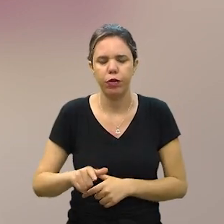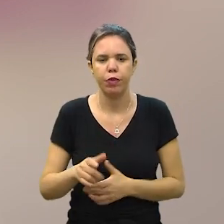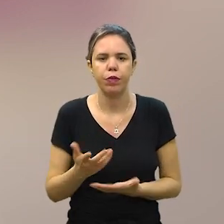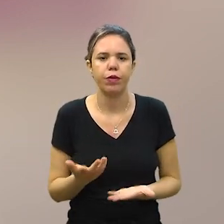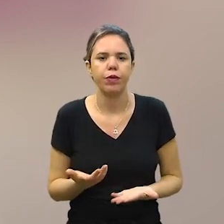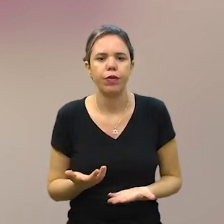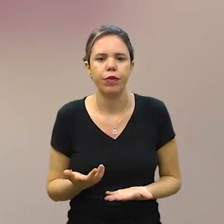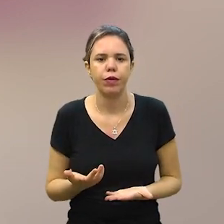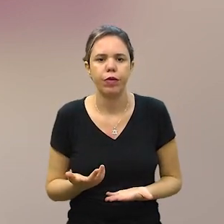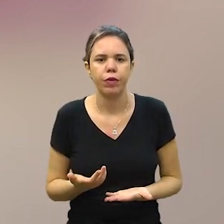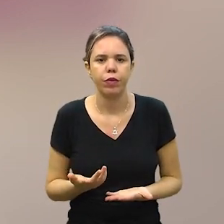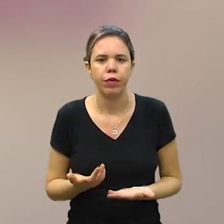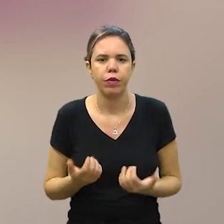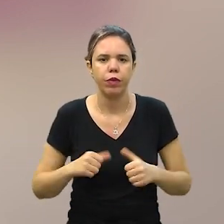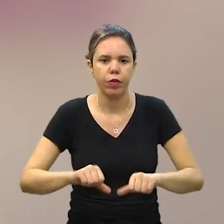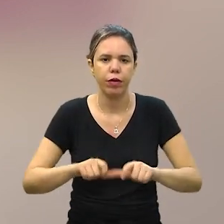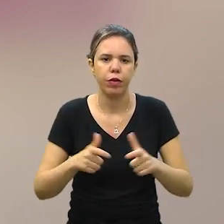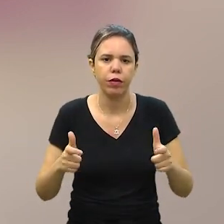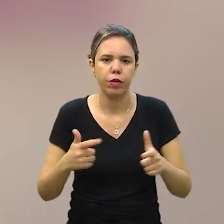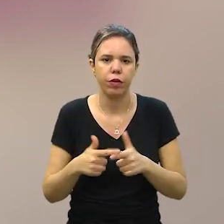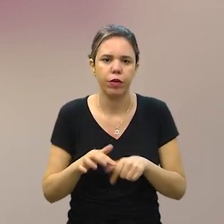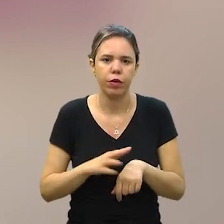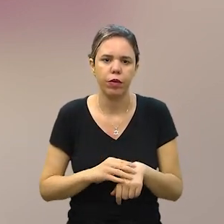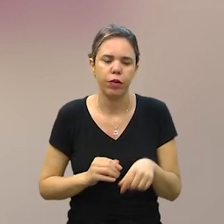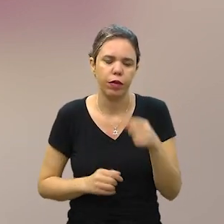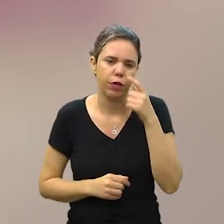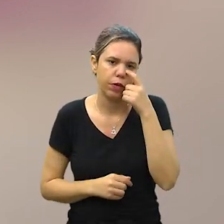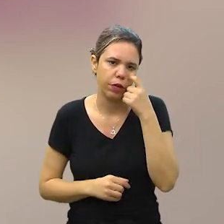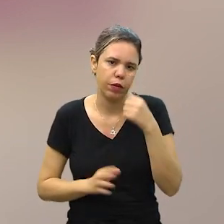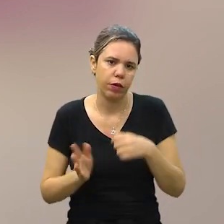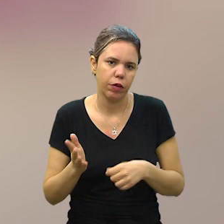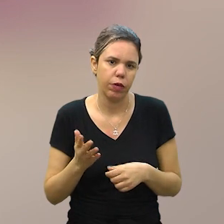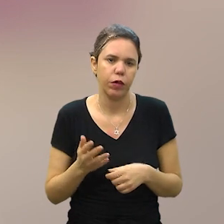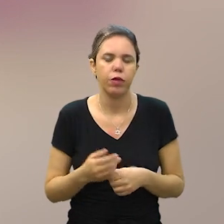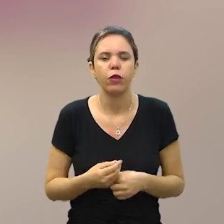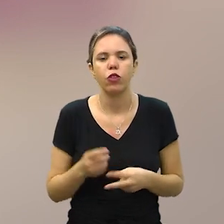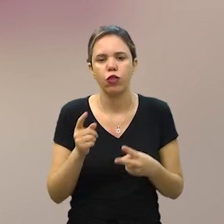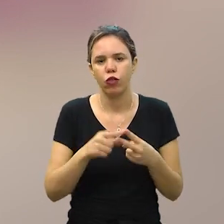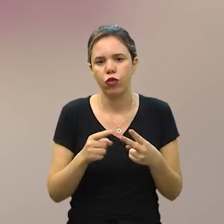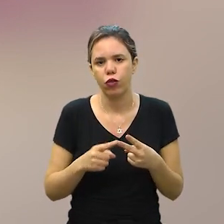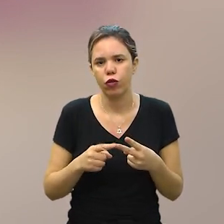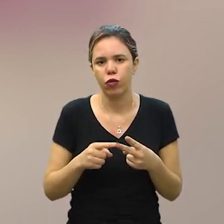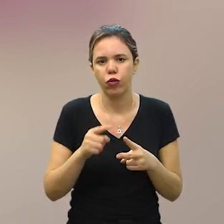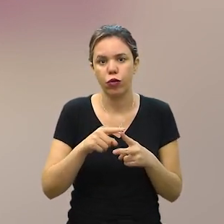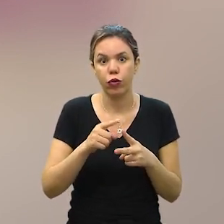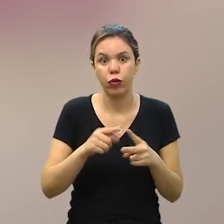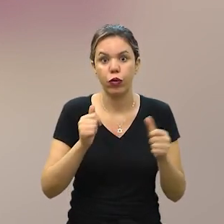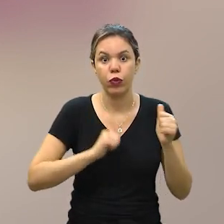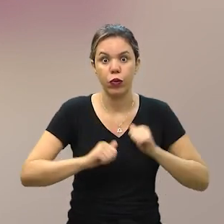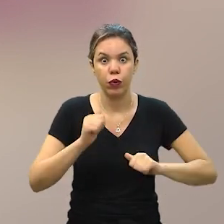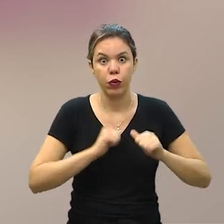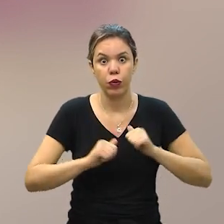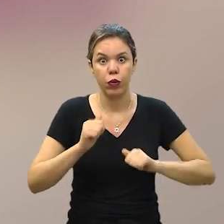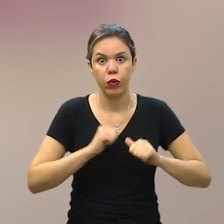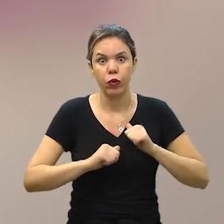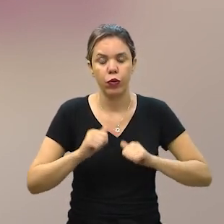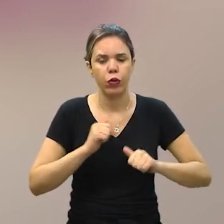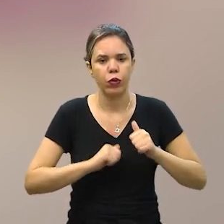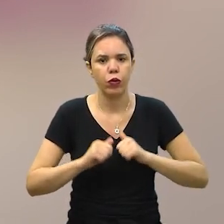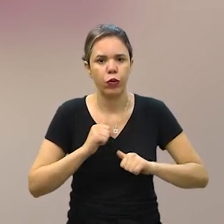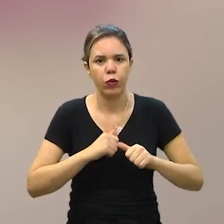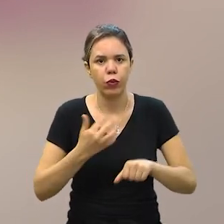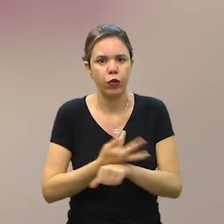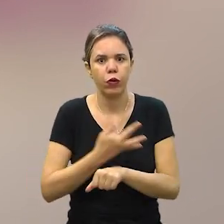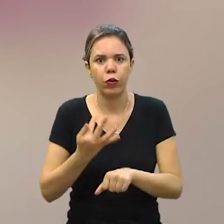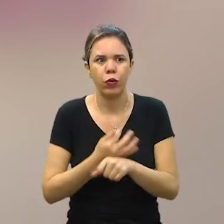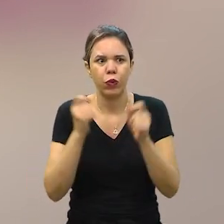pessoa, contribui para uma piora desse quadro, que já são aí dois fatores, além de uma ansiedade,